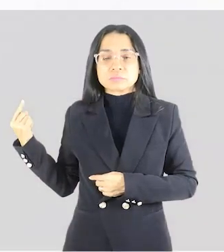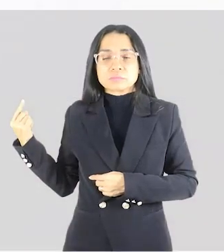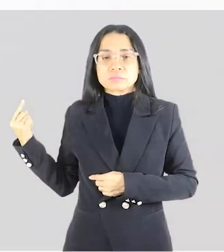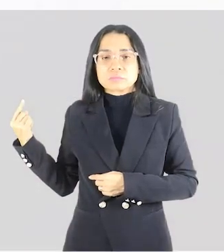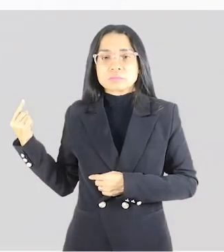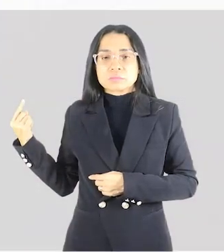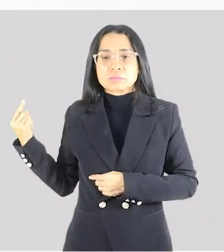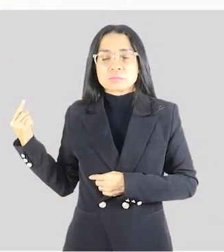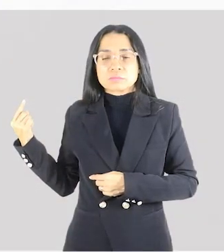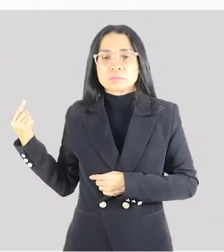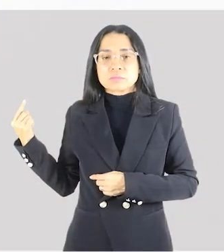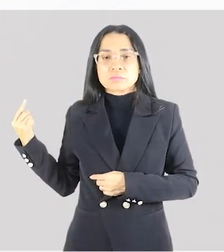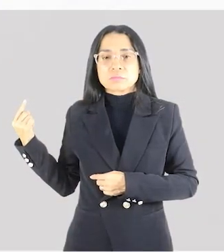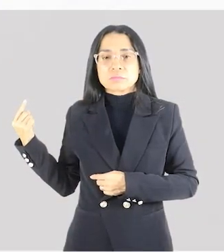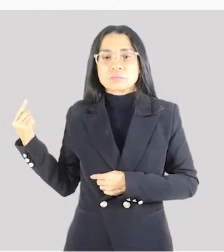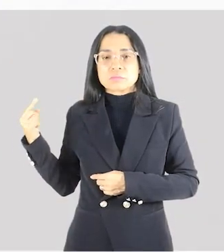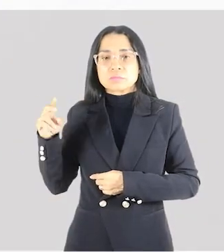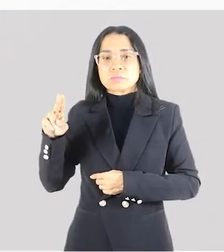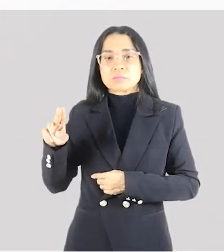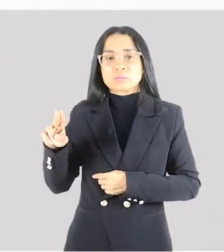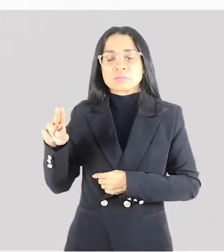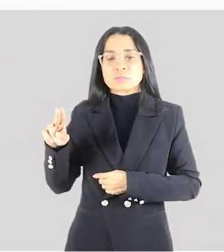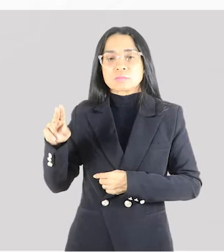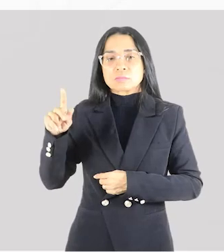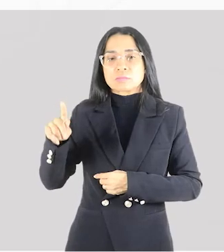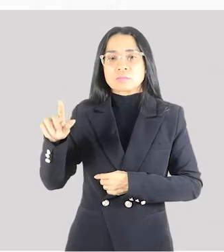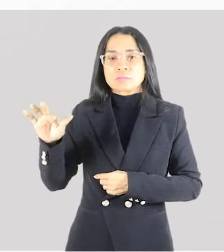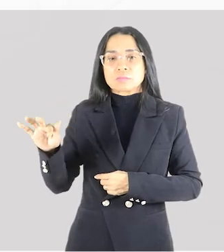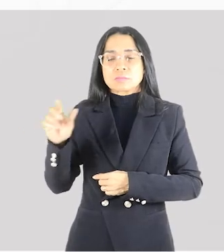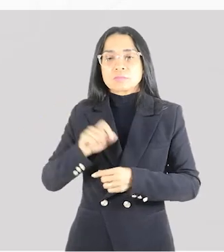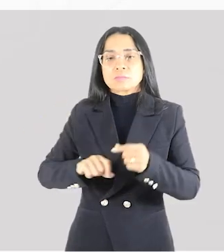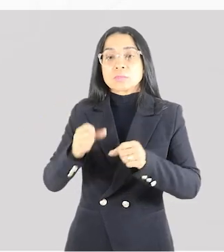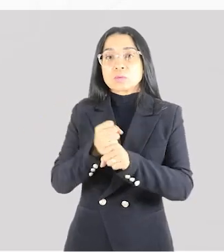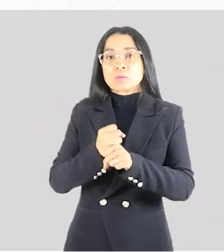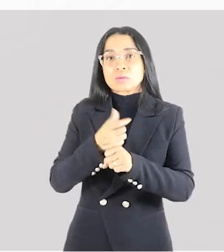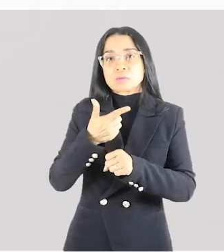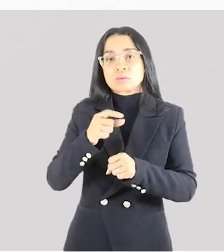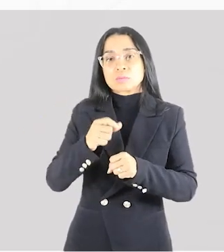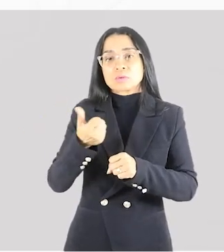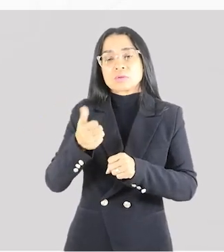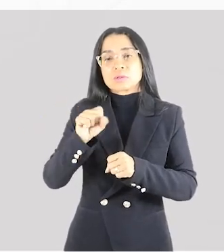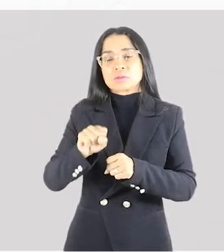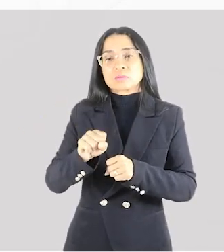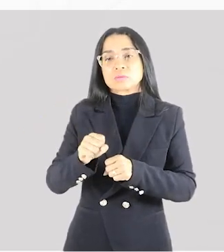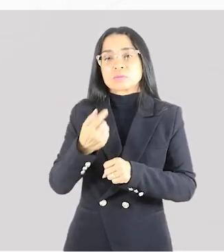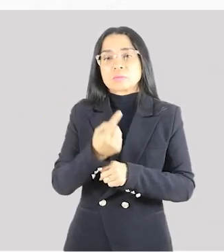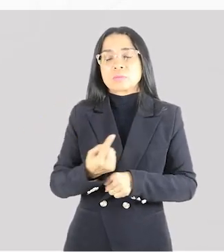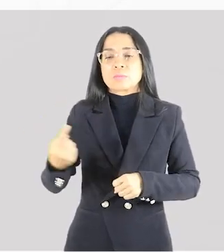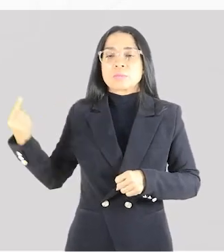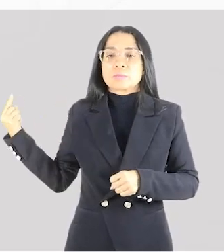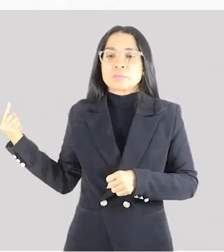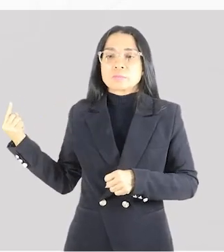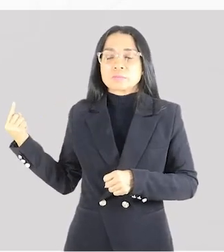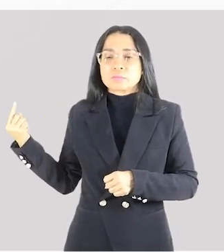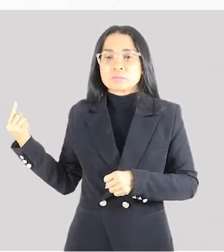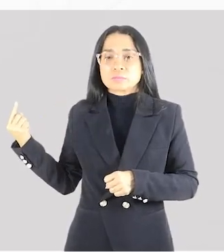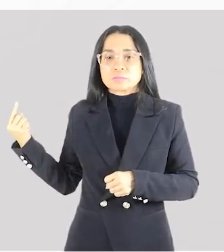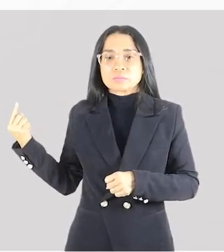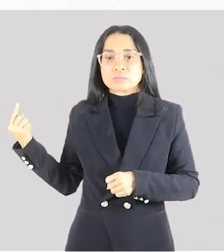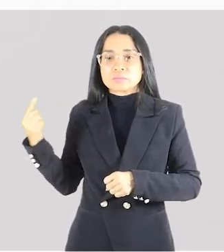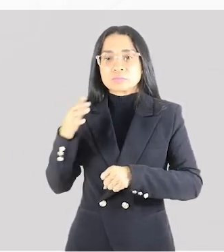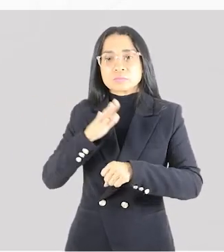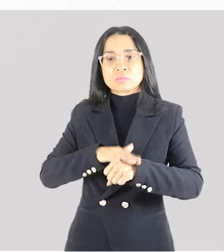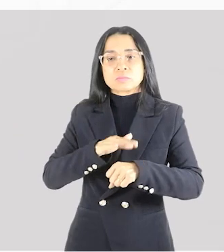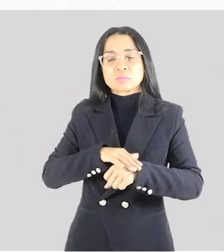Universidade da Pontífica, né, em 2018, que diz: na chamada Antiguidade Oriental,